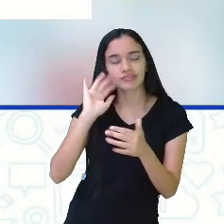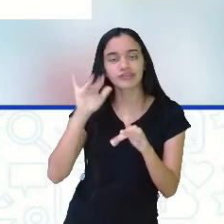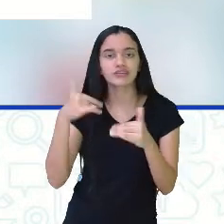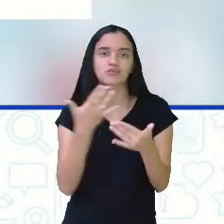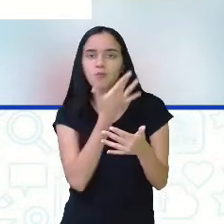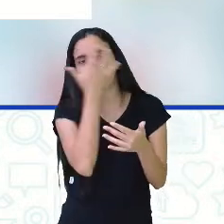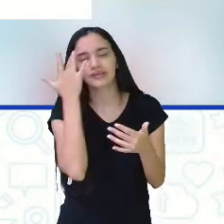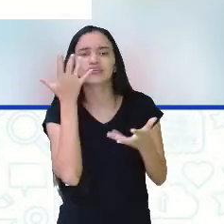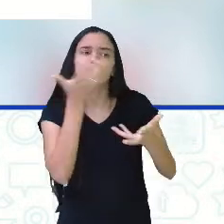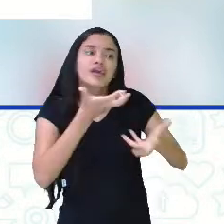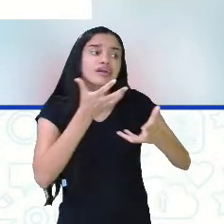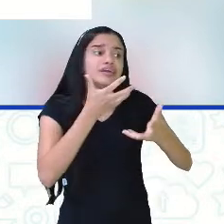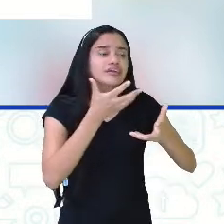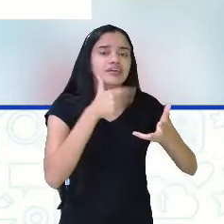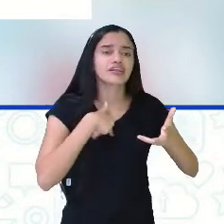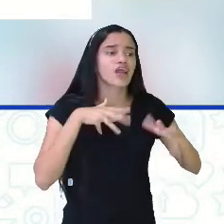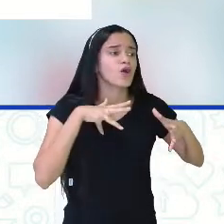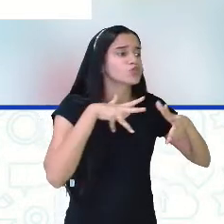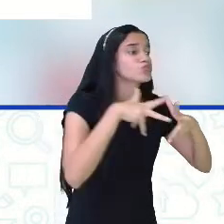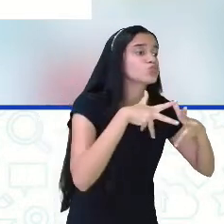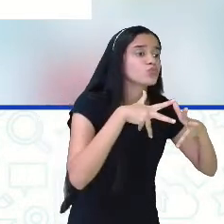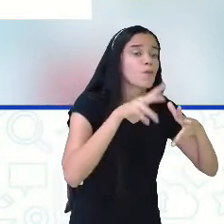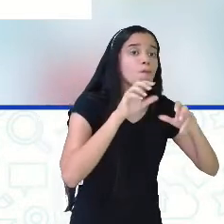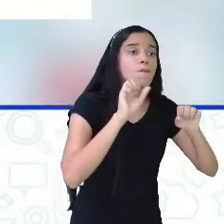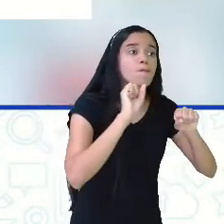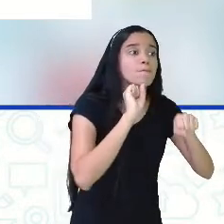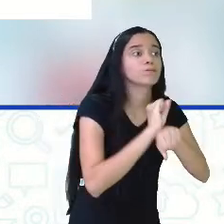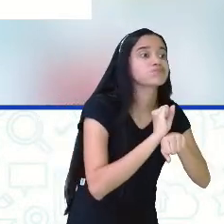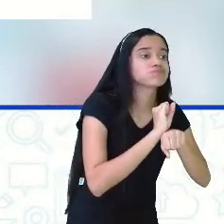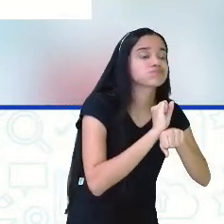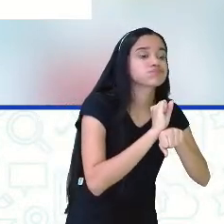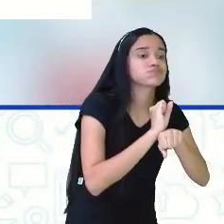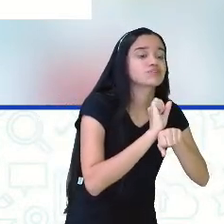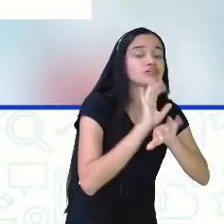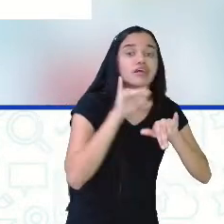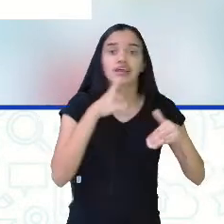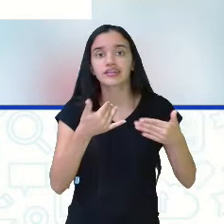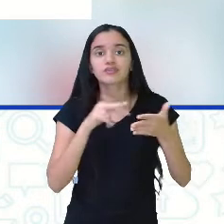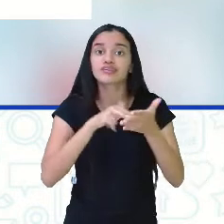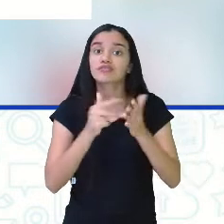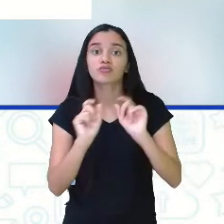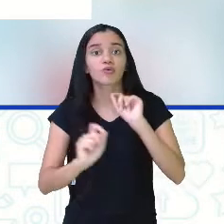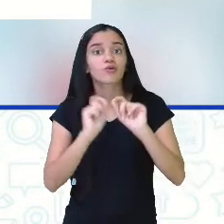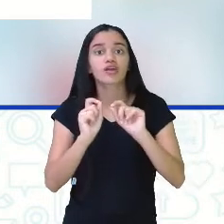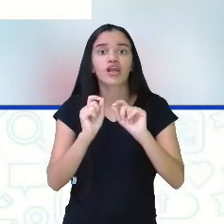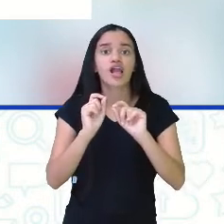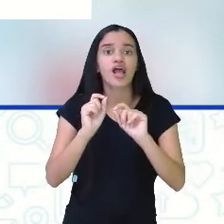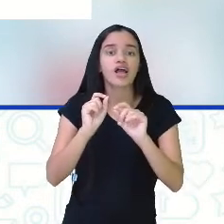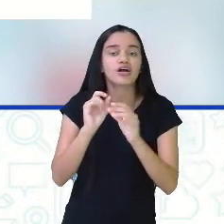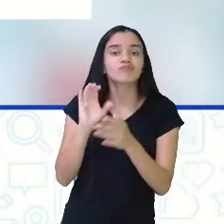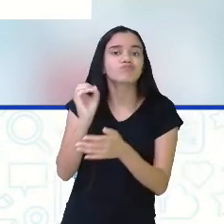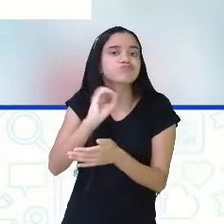que queria tanto ser tudo, que paralisou e acabou não sendo nada. E a gente vê aqui uma